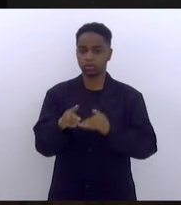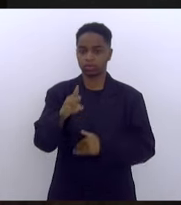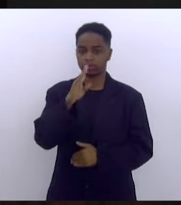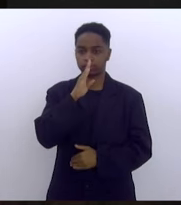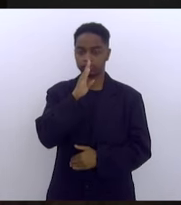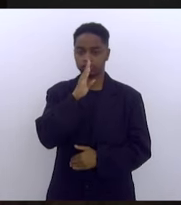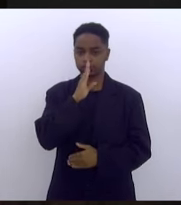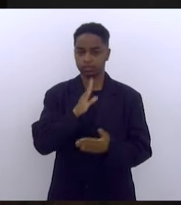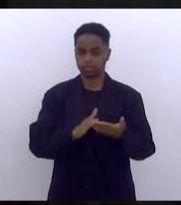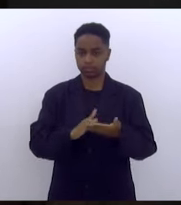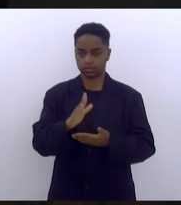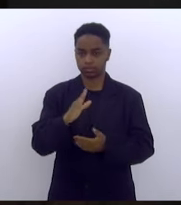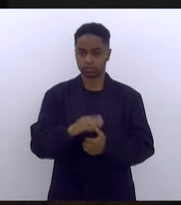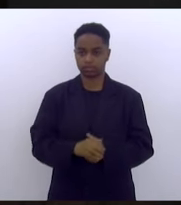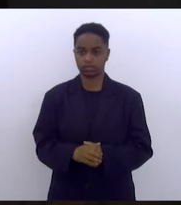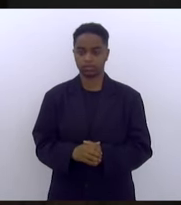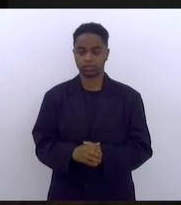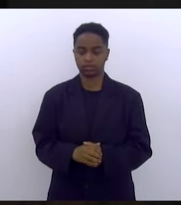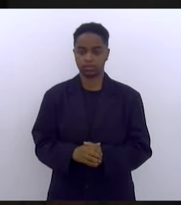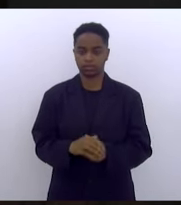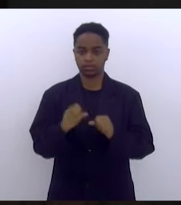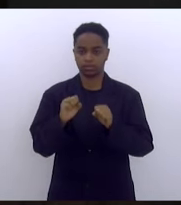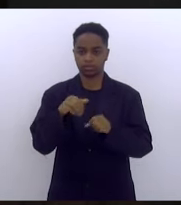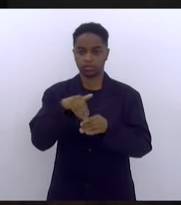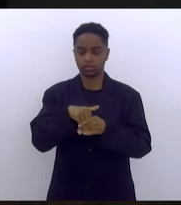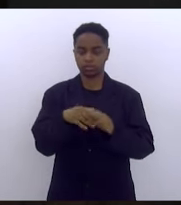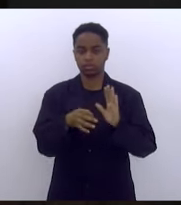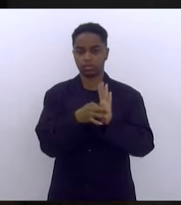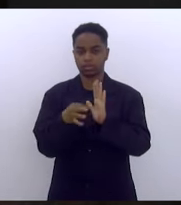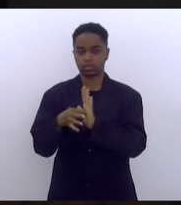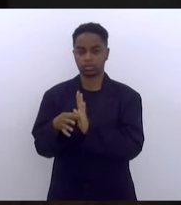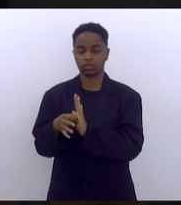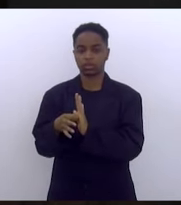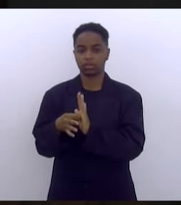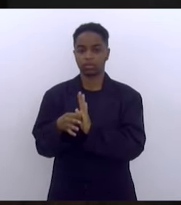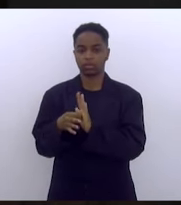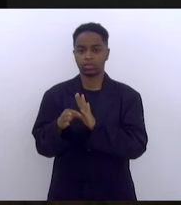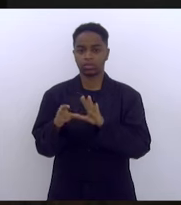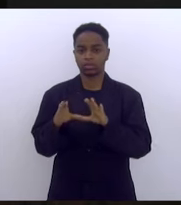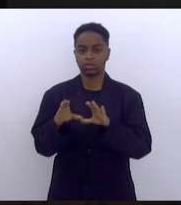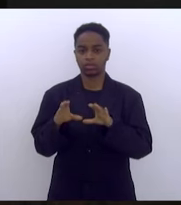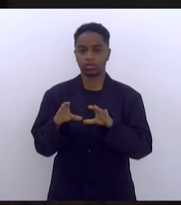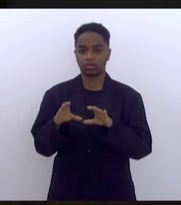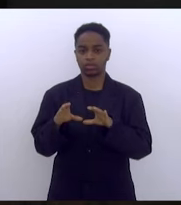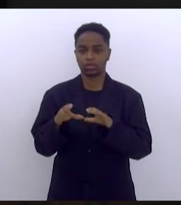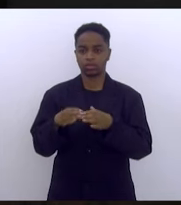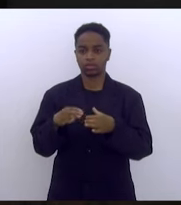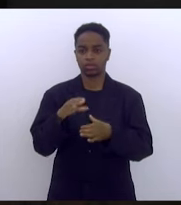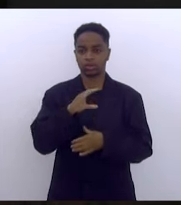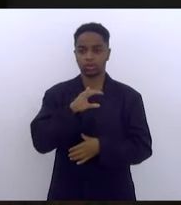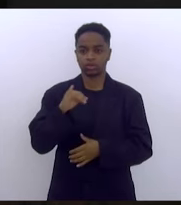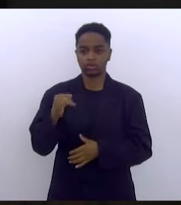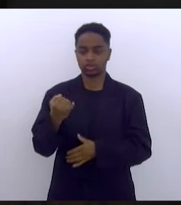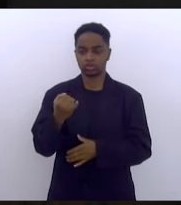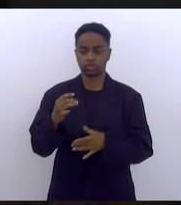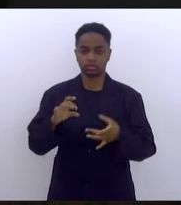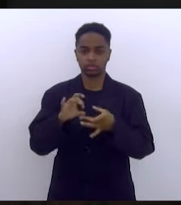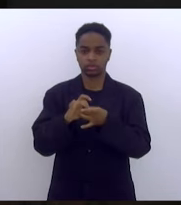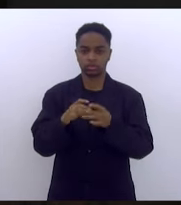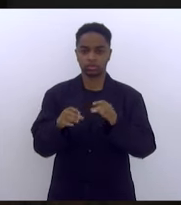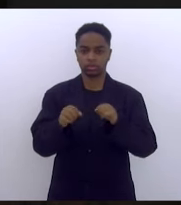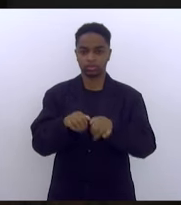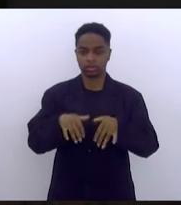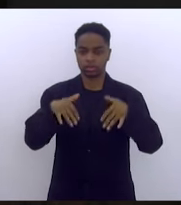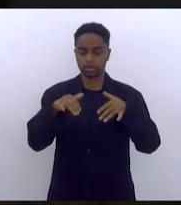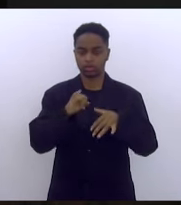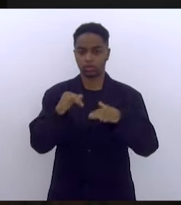como estão. Aprovado. Em votação, o parecer da Comissão de Constituição e Justiça, as emendas de plenário. Os senhores que aprovam